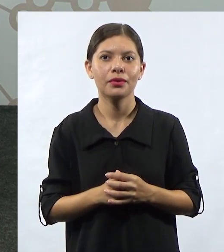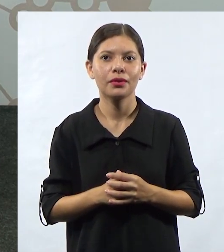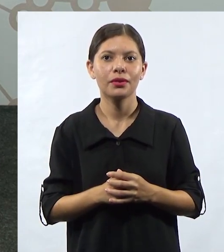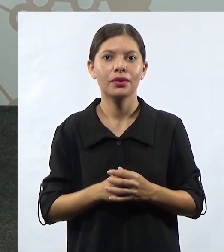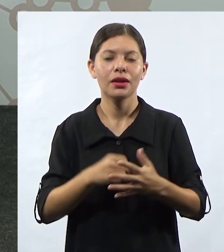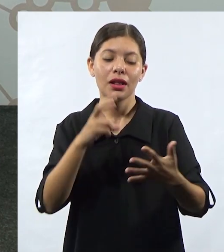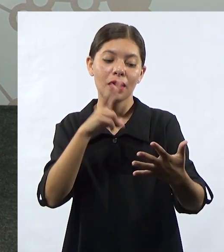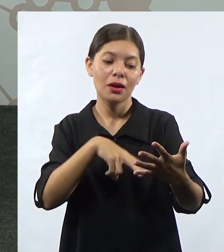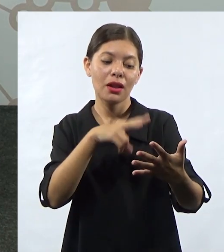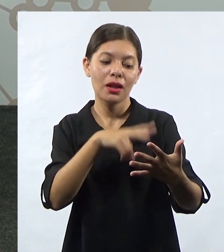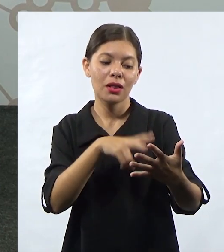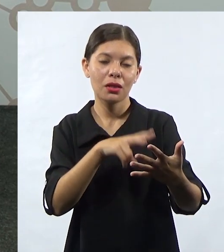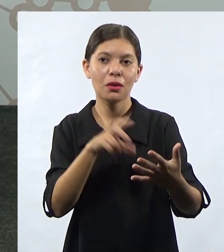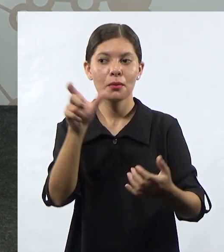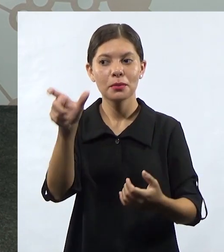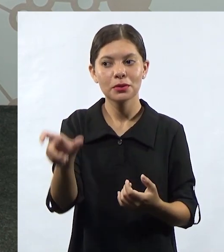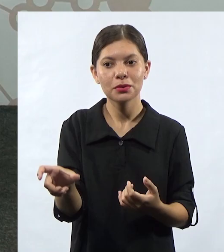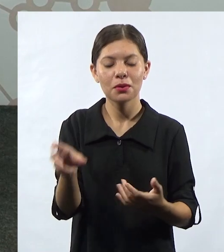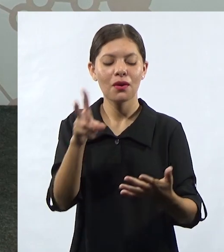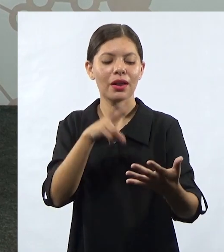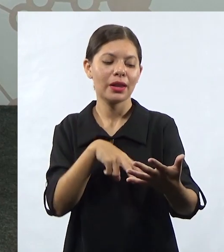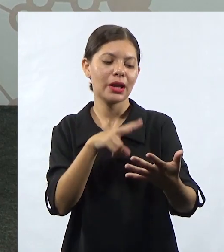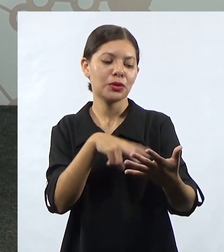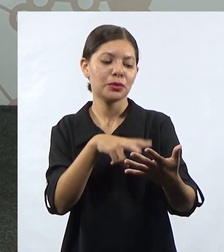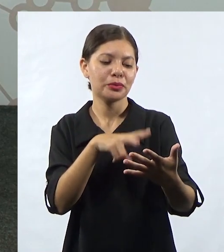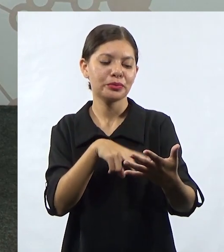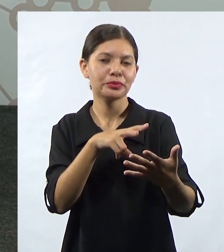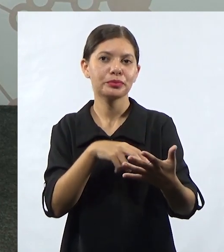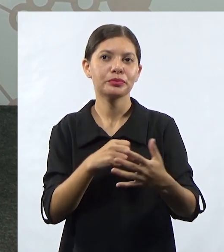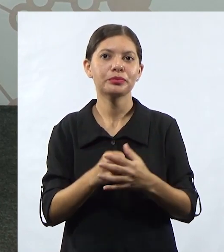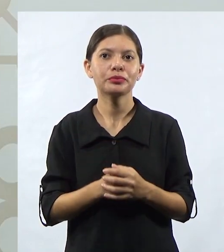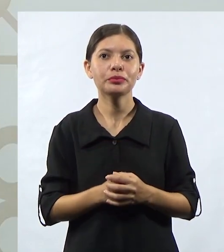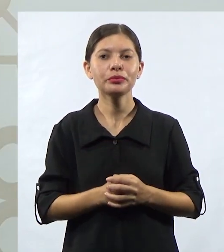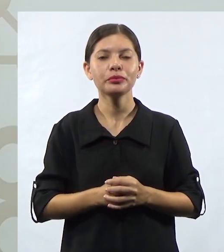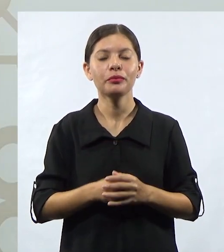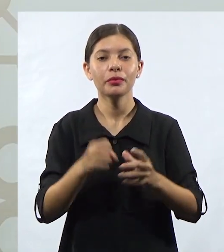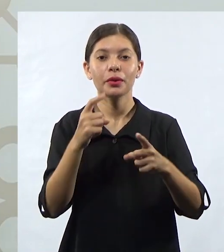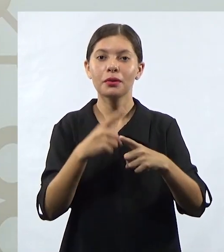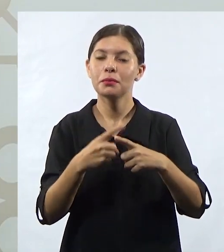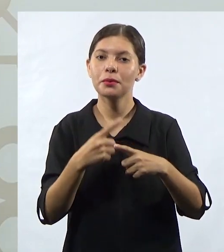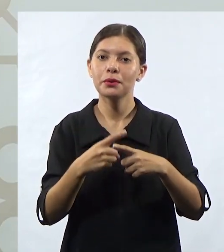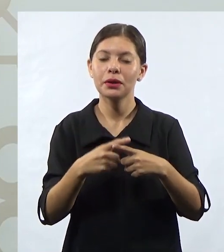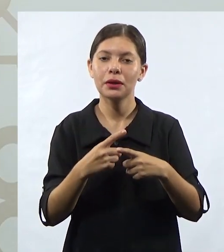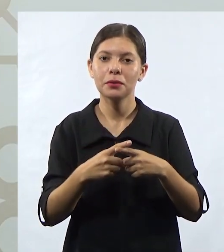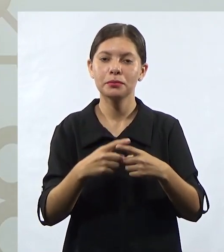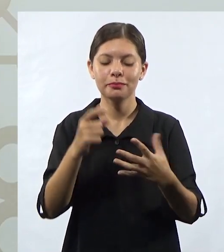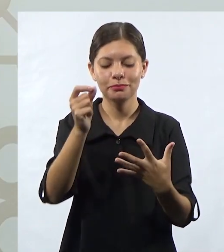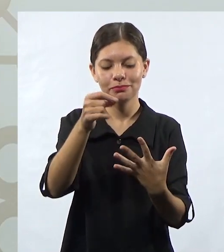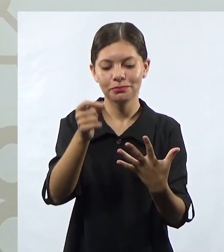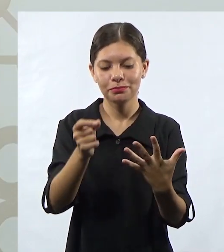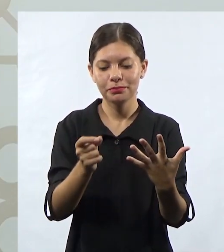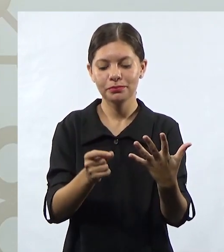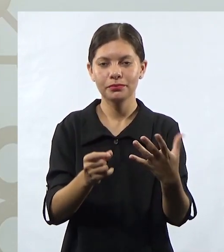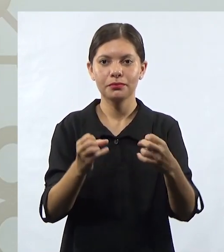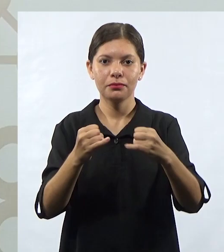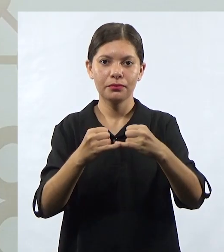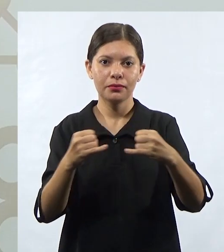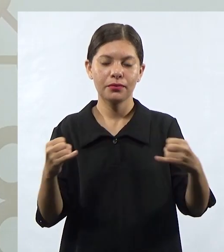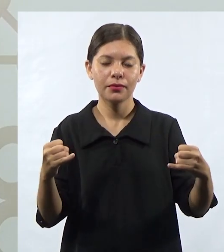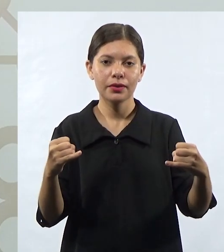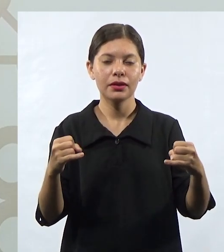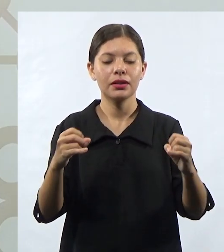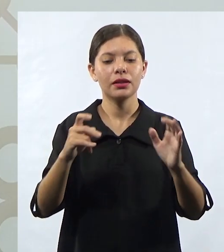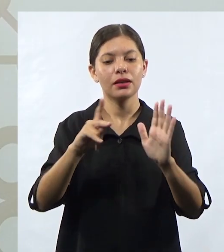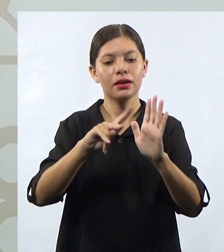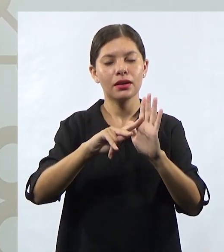de leitor? Leitor, a pessoa que vai... Podemos chamar de leitor porque dentre os elementos da linha, então, o